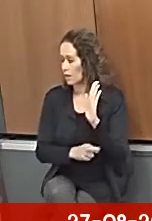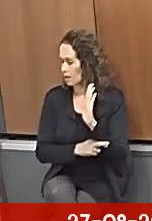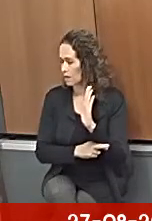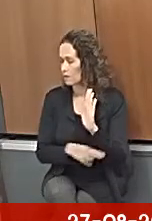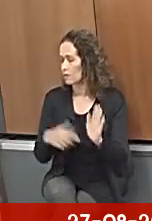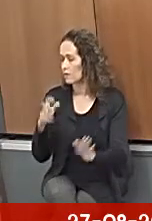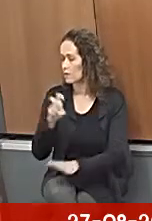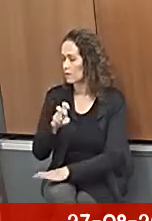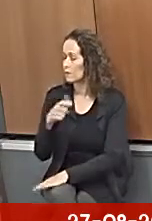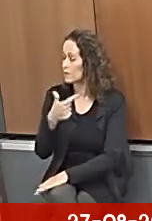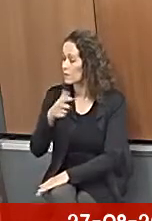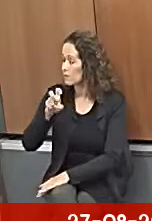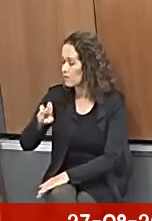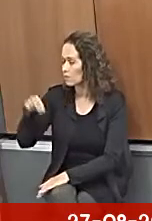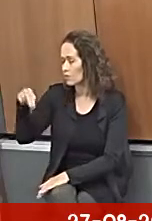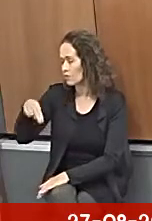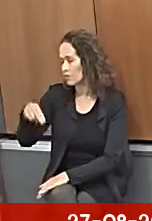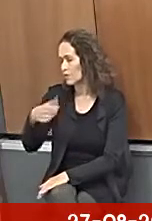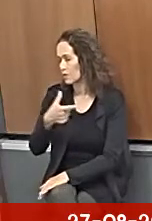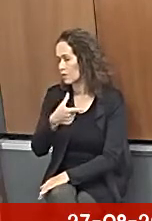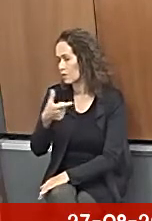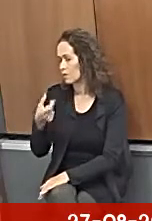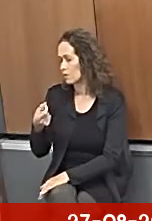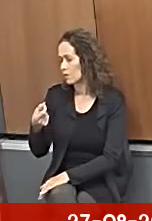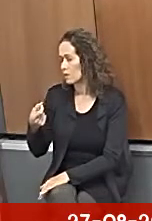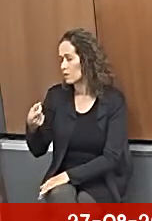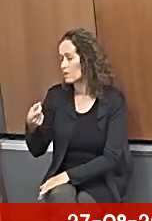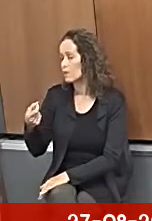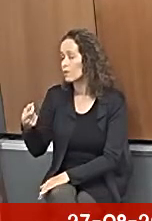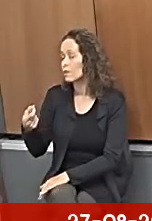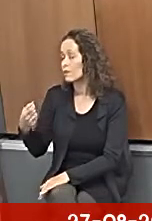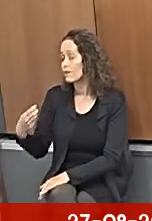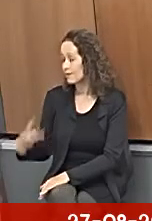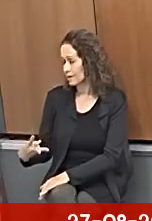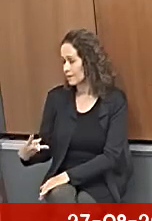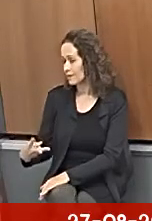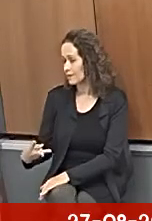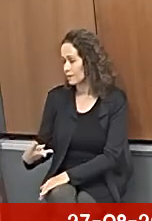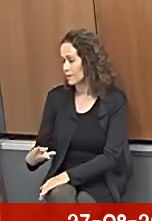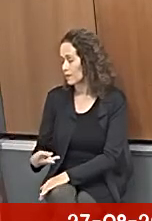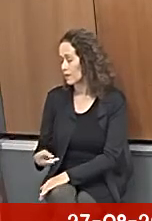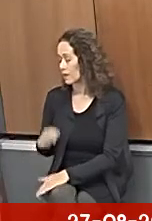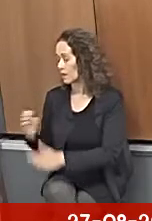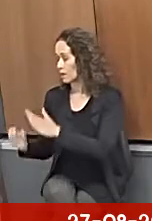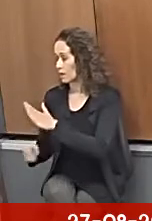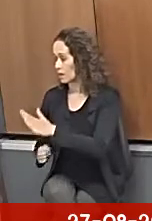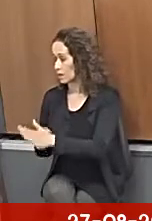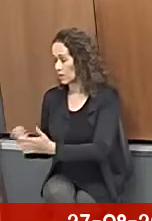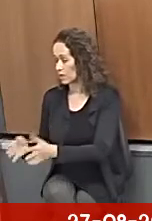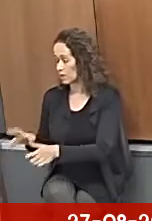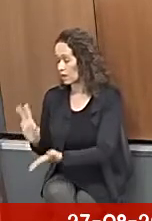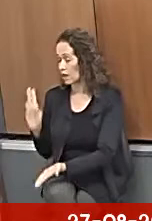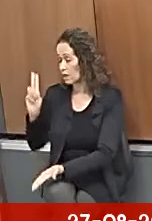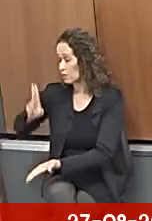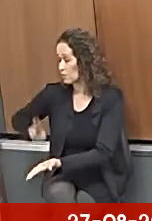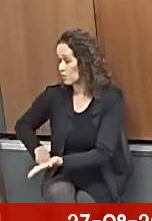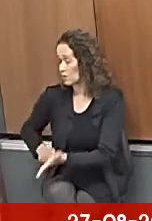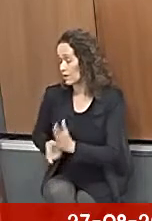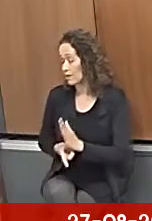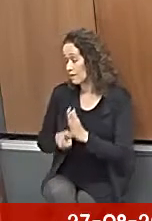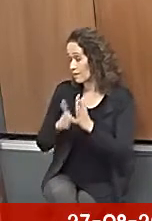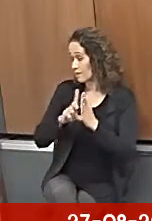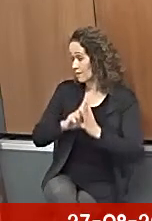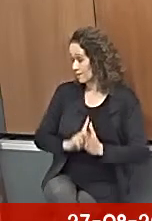2003 ou seja bem antes da minas arena até a sua a obra e ter realizado a nova presidência do